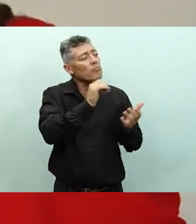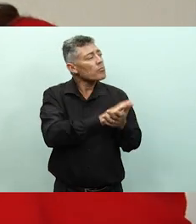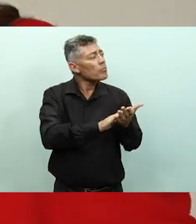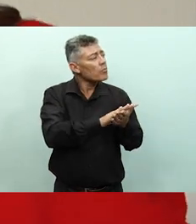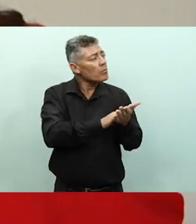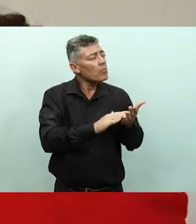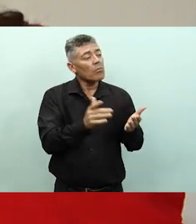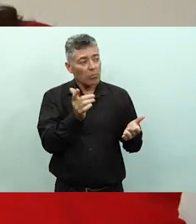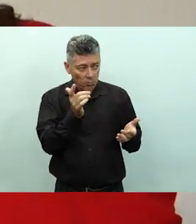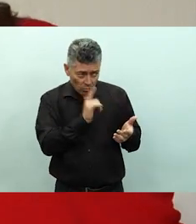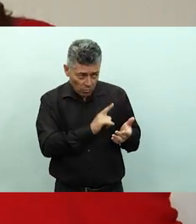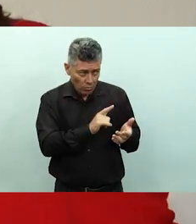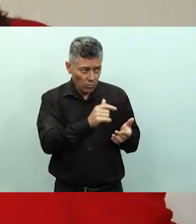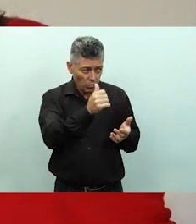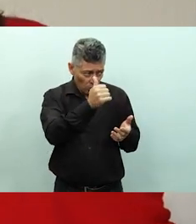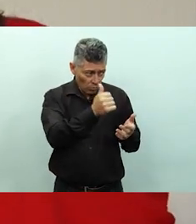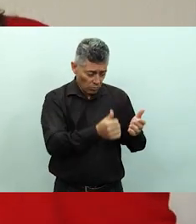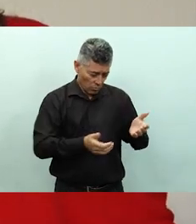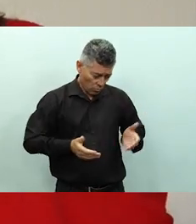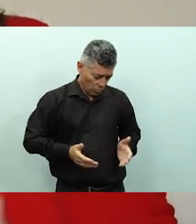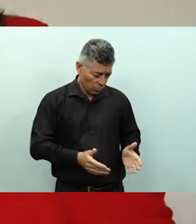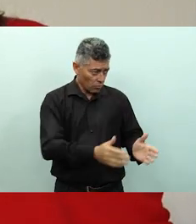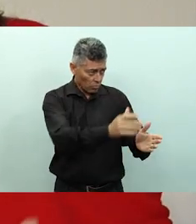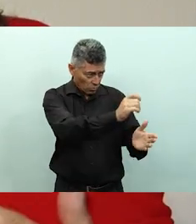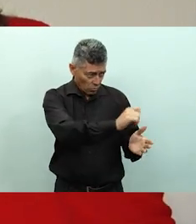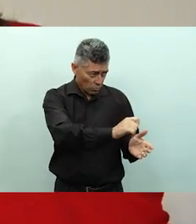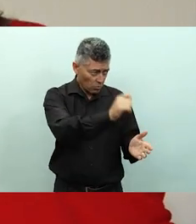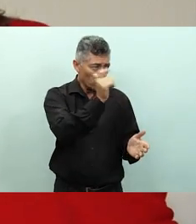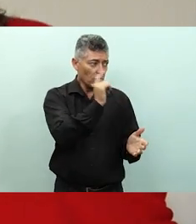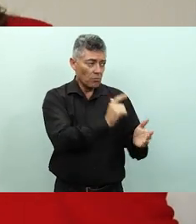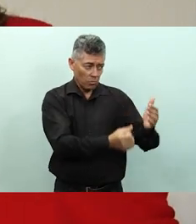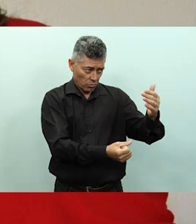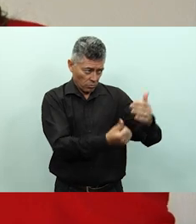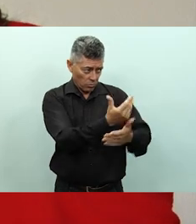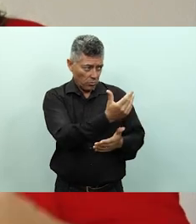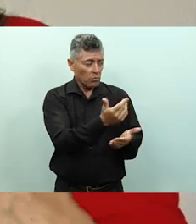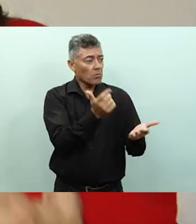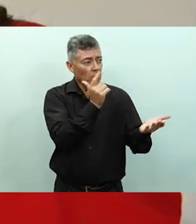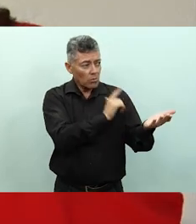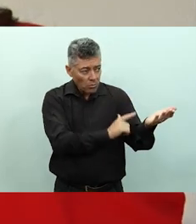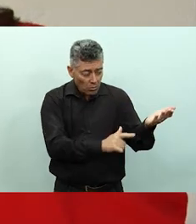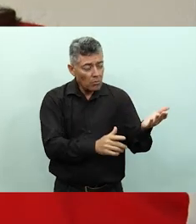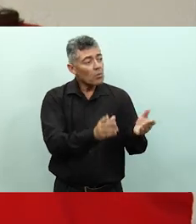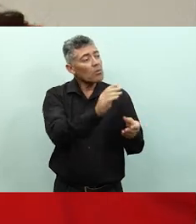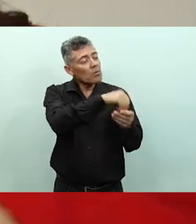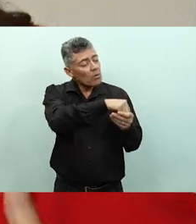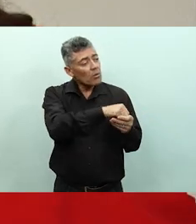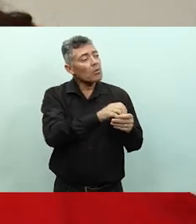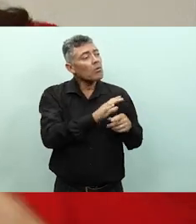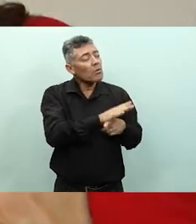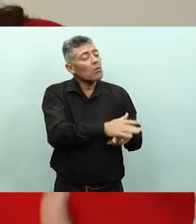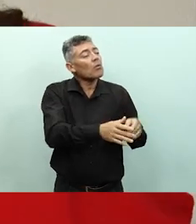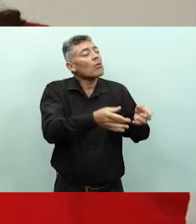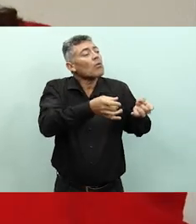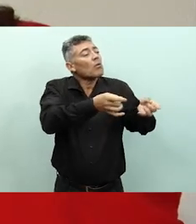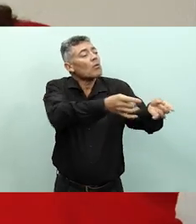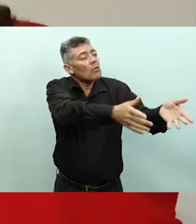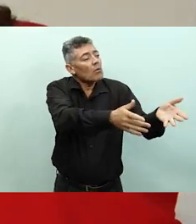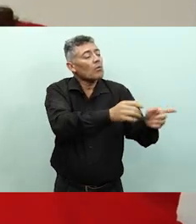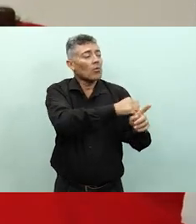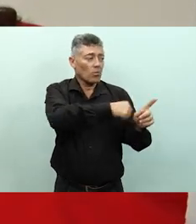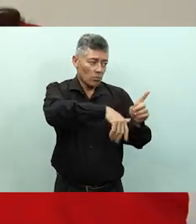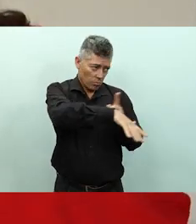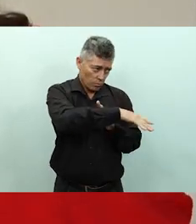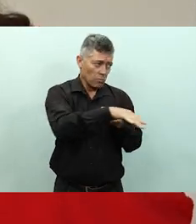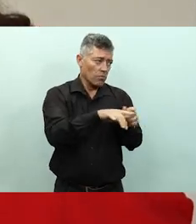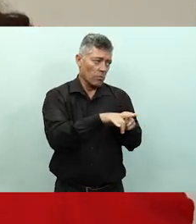resolveu fundar uma instituição que pudesse dar uma complementação à ação de assistência